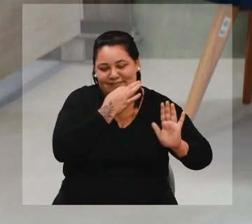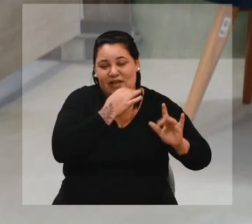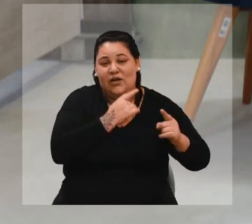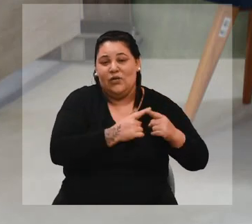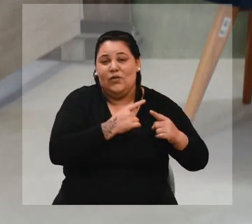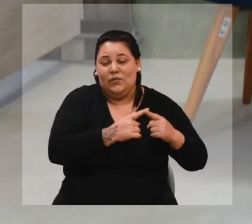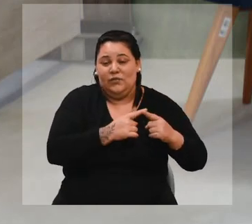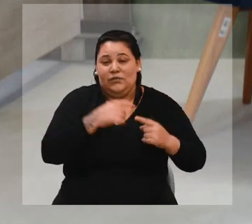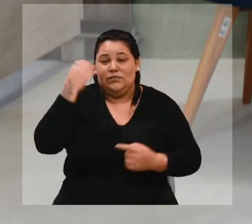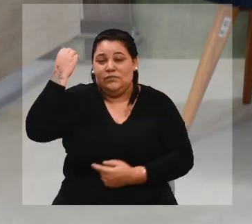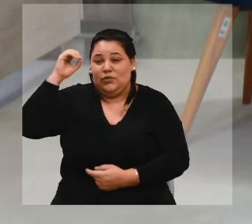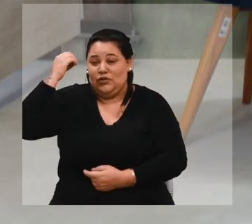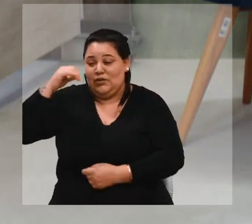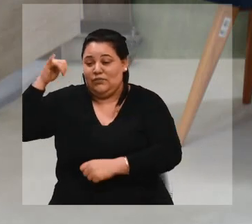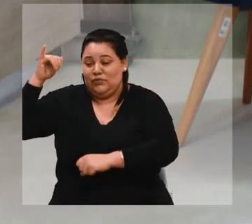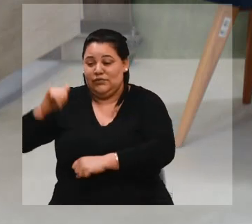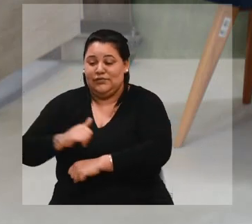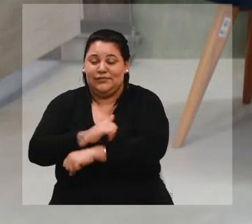o aeroporto